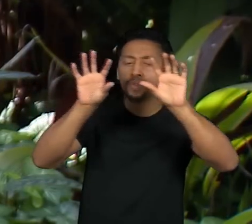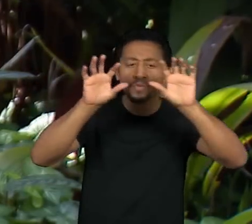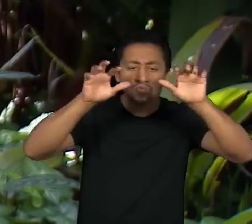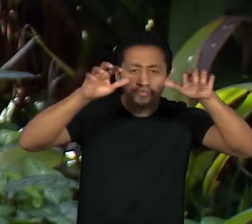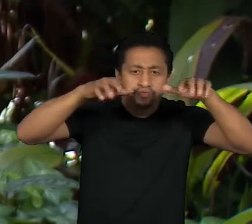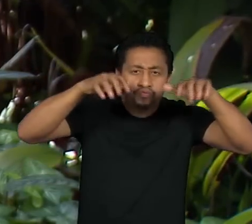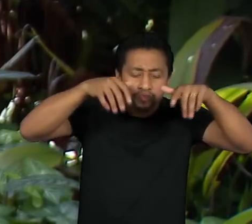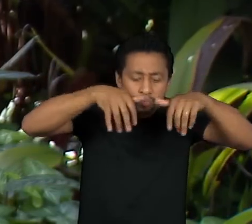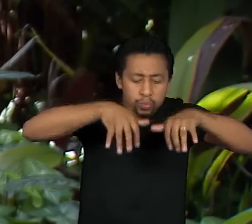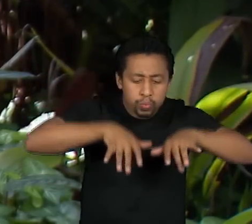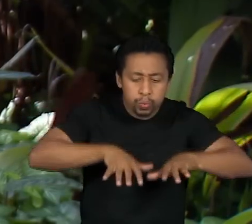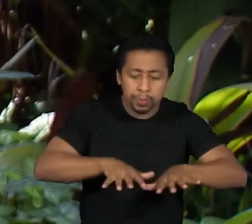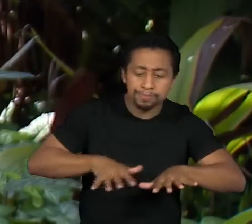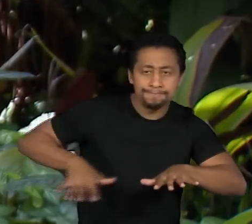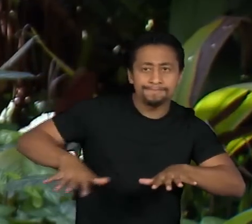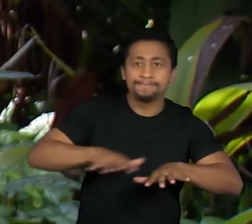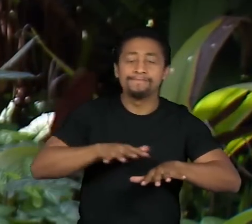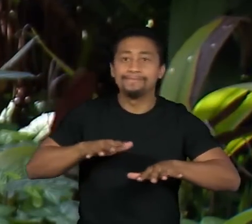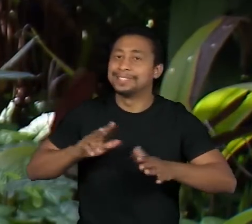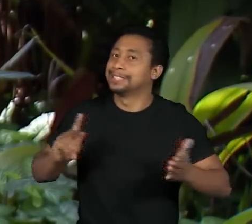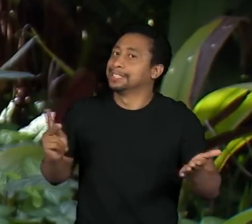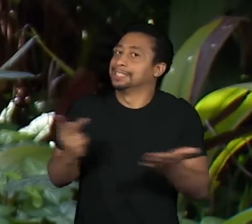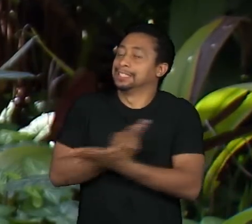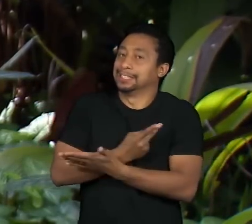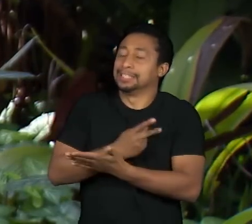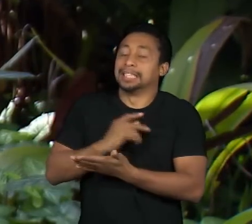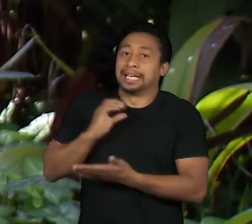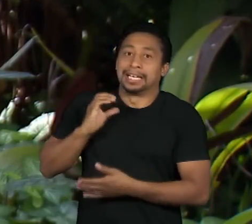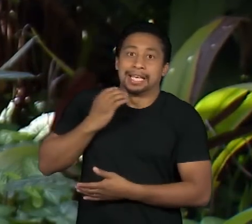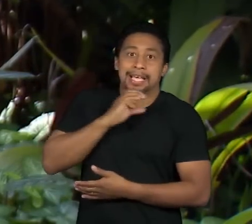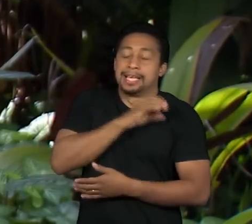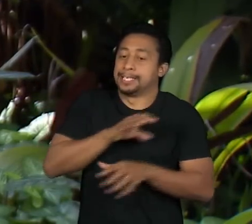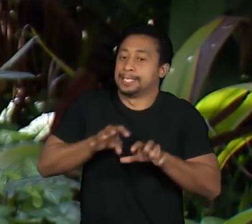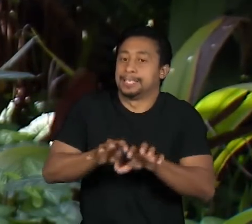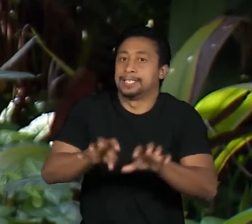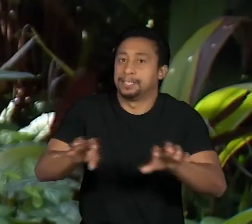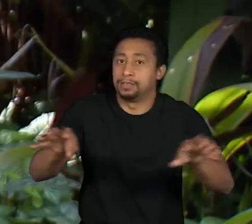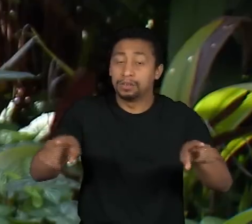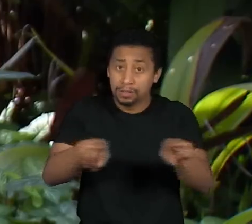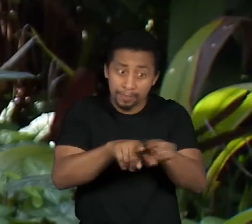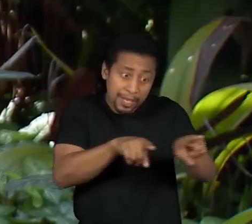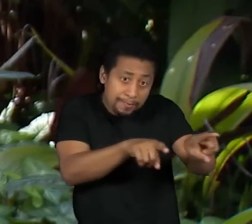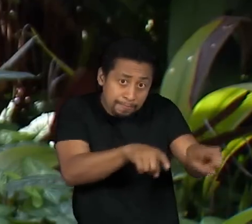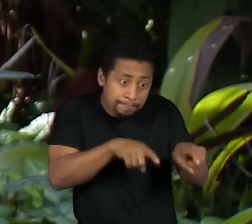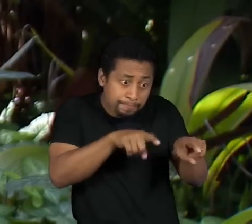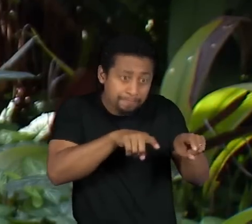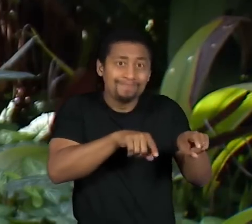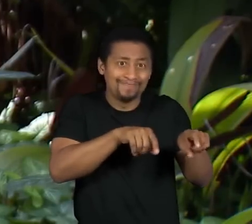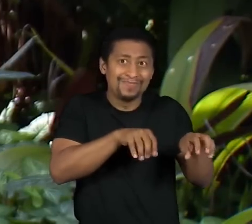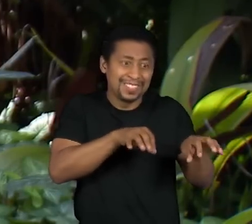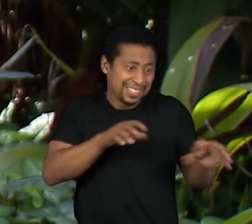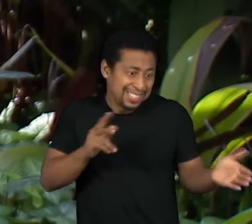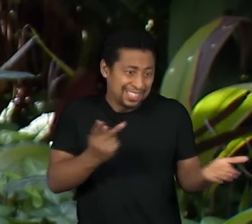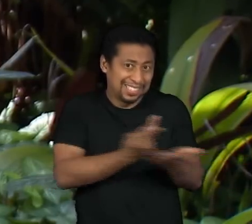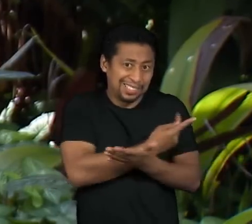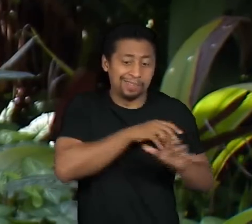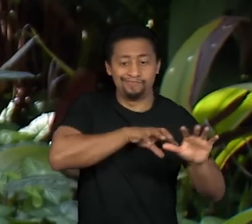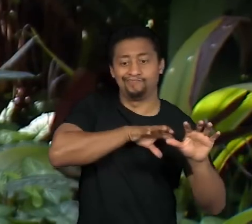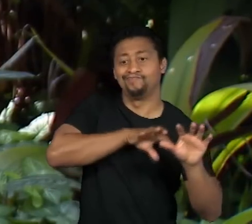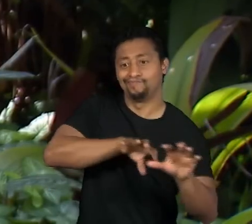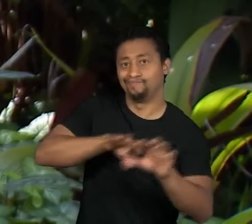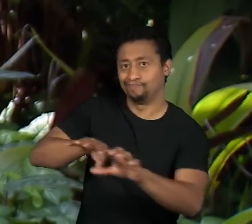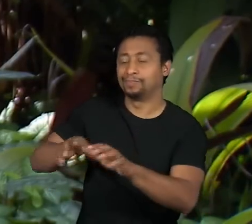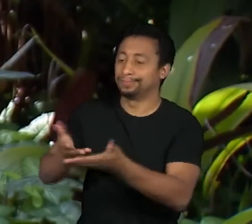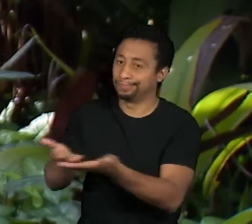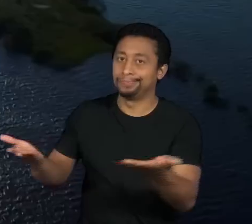aquecimento global e por ações humanas como a agropecuária. É o que mostra estudo científico que analisa as mudanças